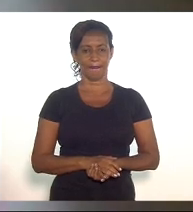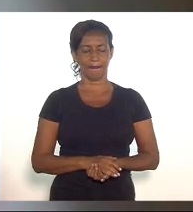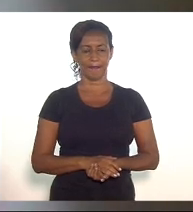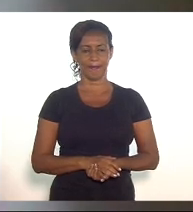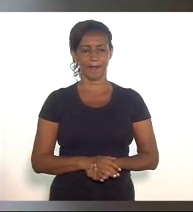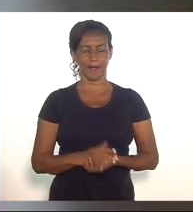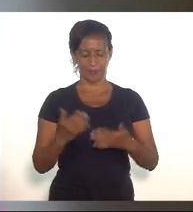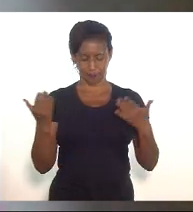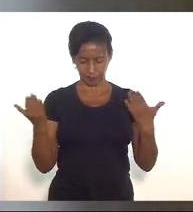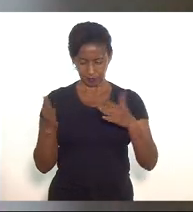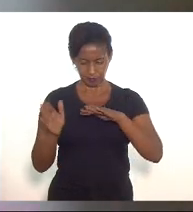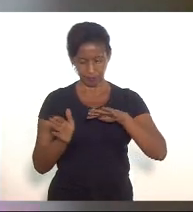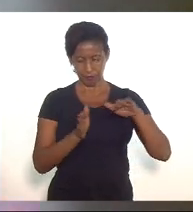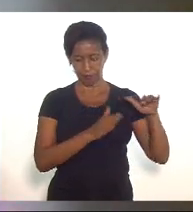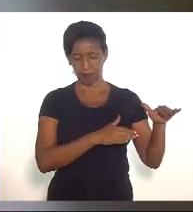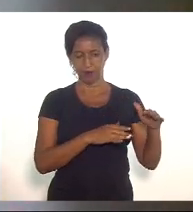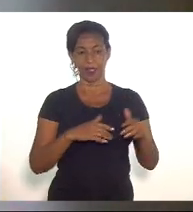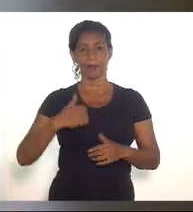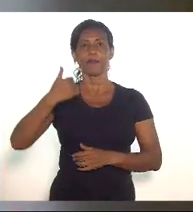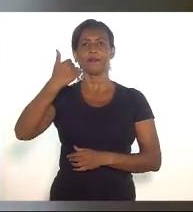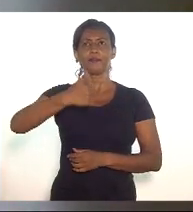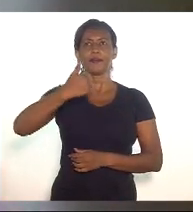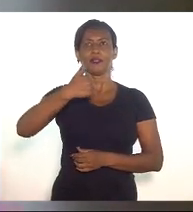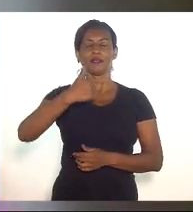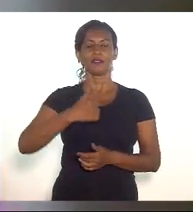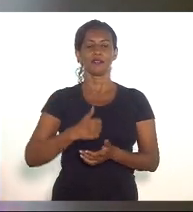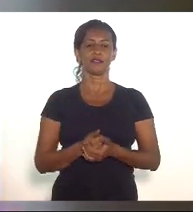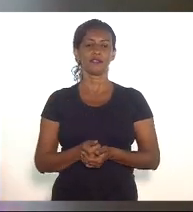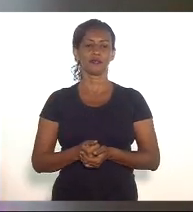fazer algumas observações, deputado Luiz Paulo. Em primeiro lugar,